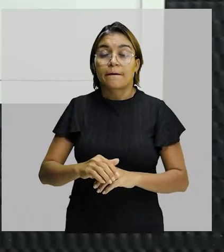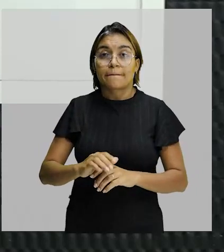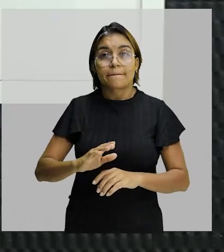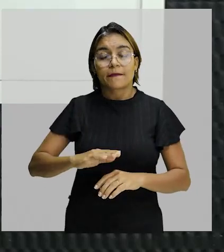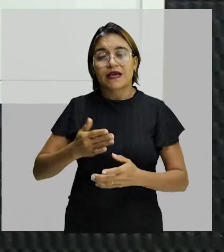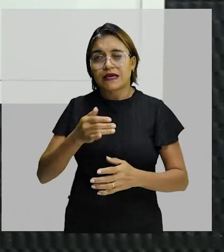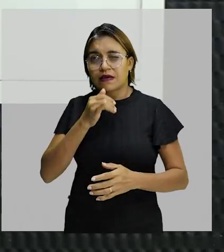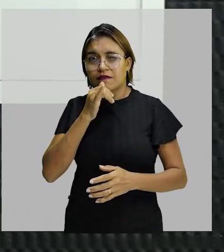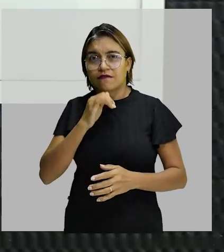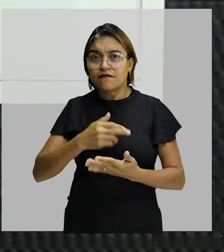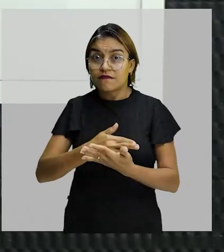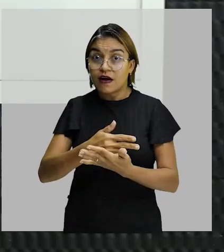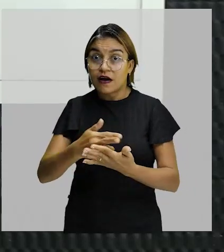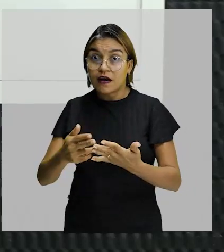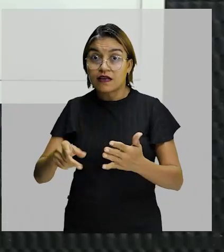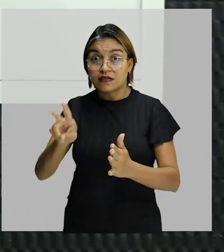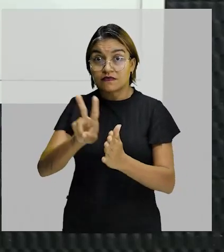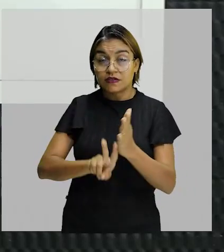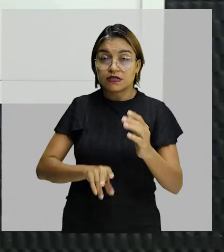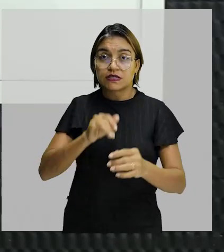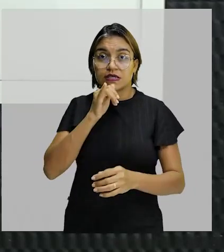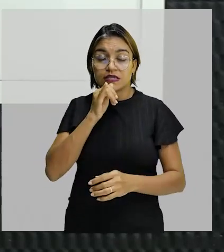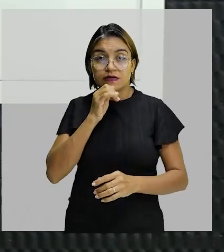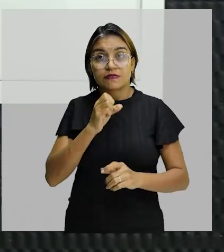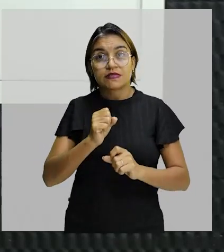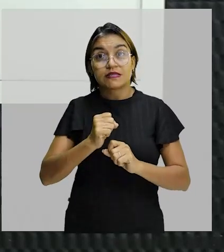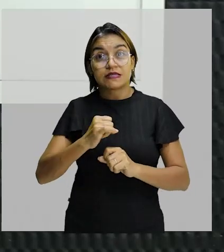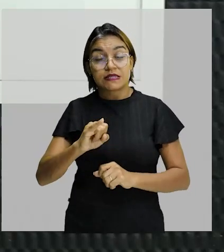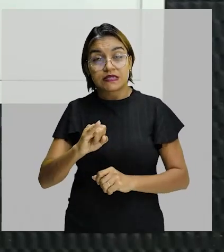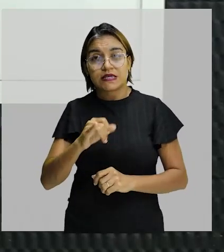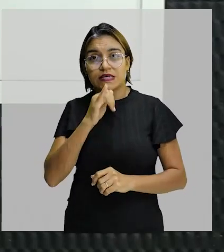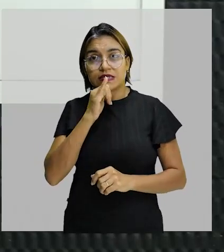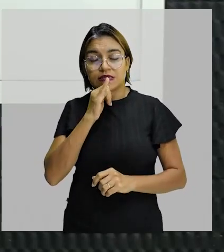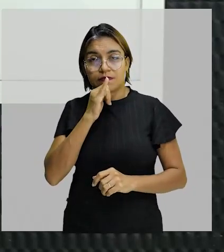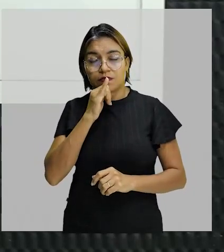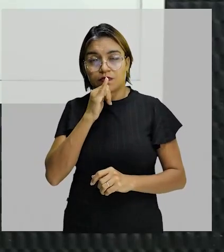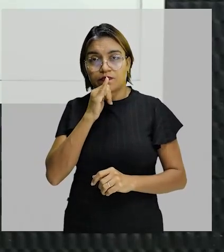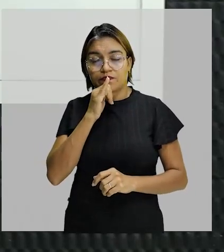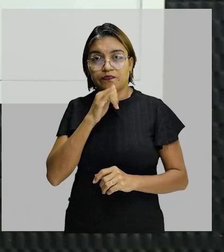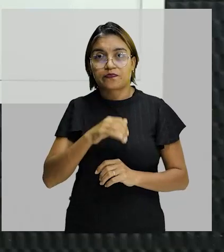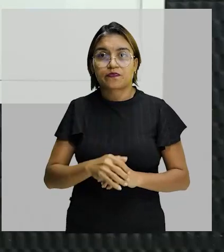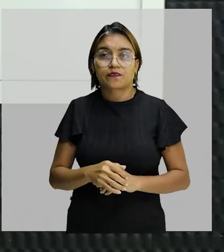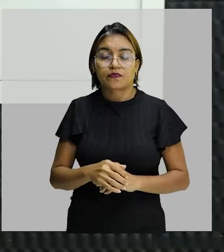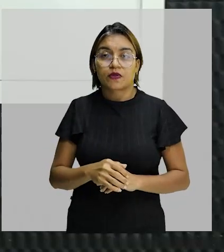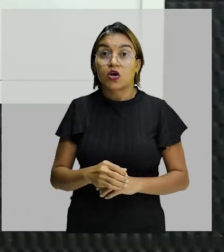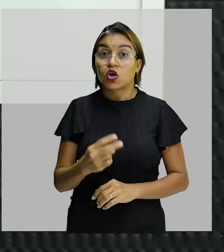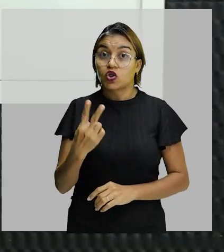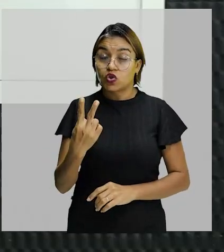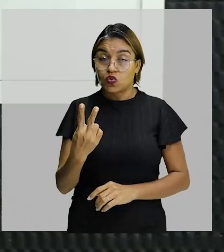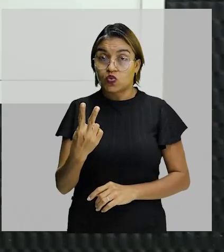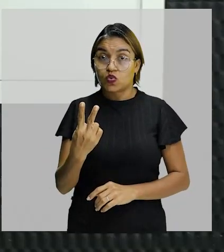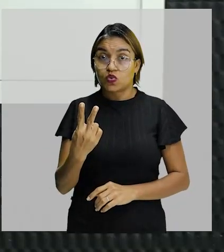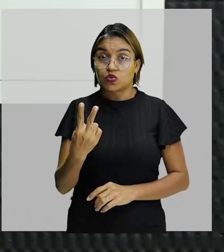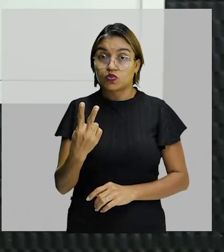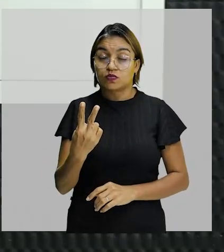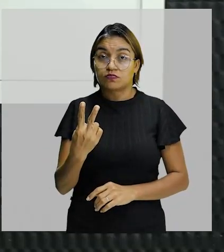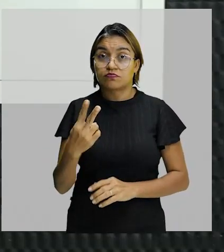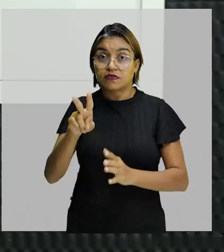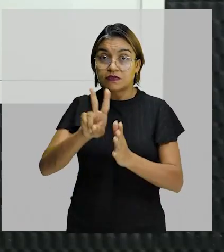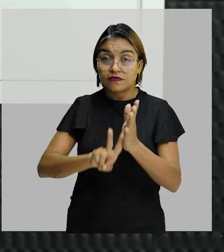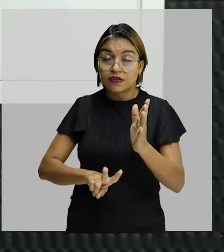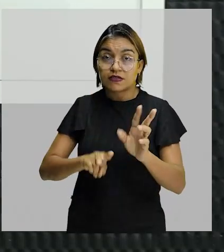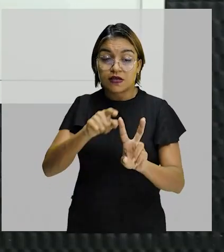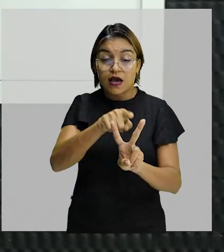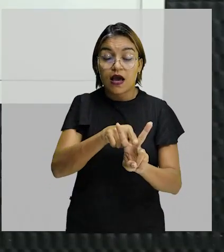uma vez raiz de uma equação, a gente diz que ele é uma raiz simples. Se o número 2 for duas vezes a raiz de uma equação, a